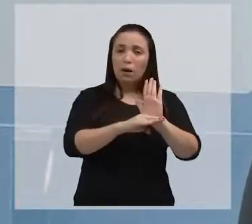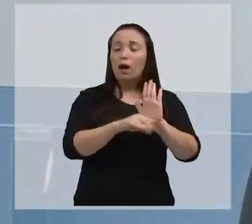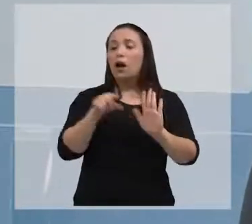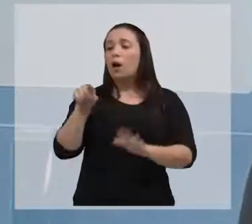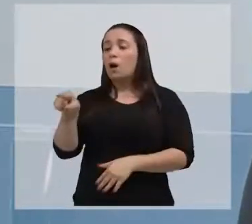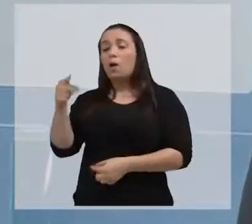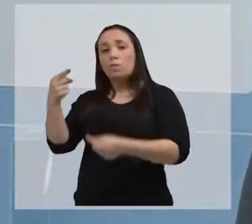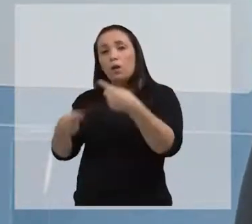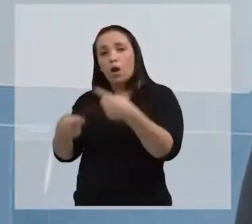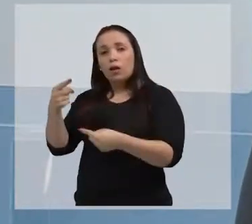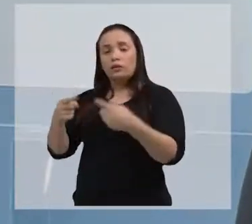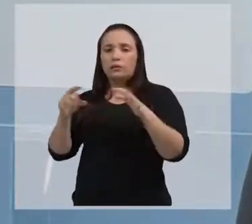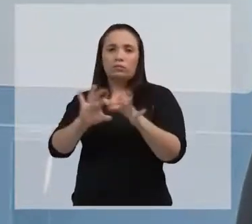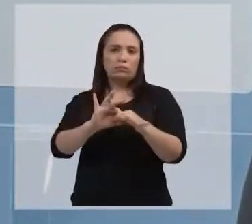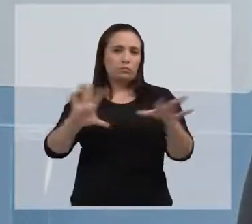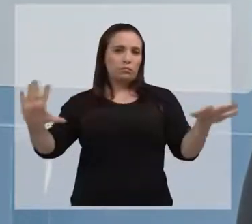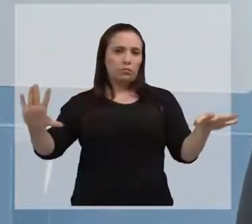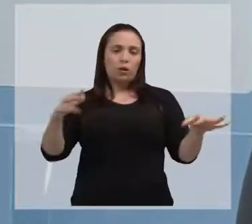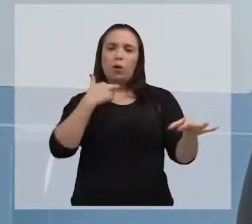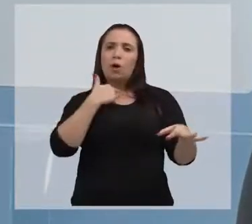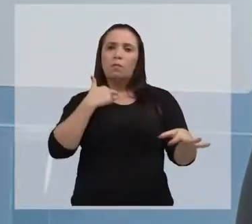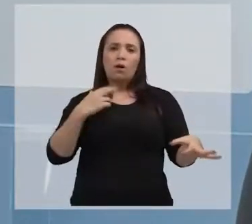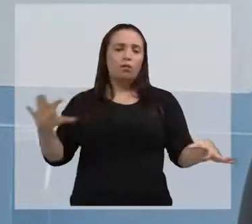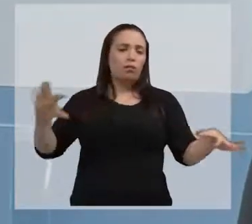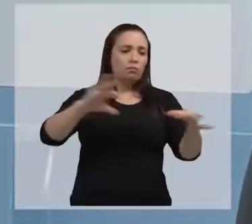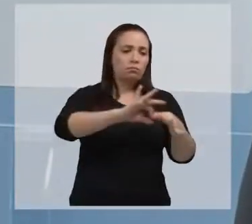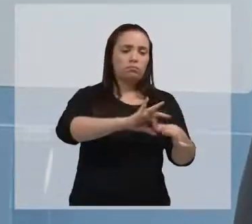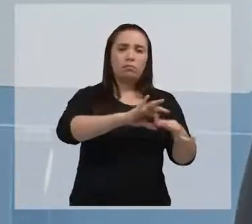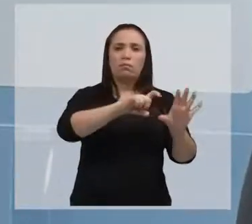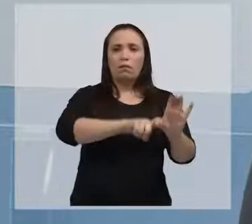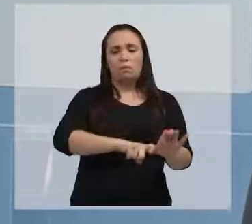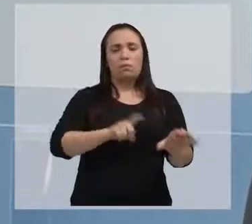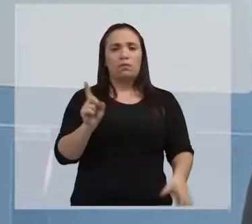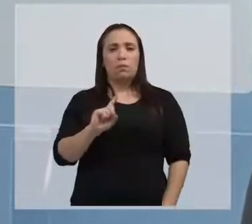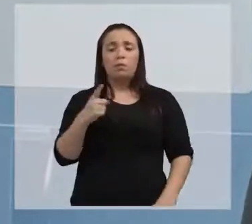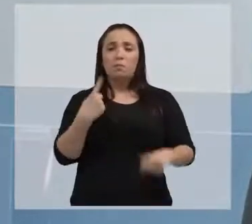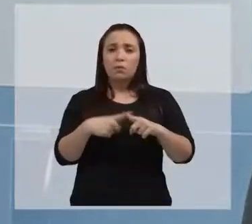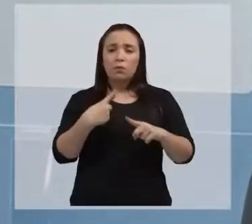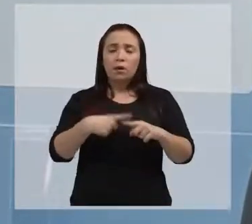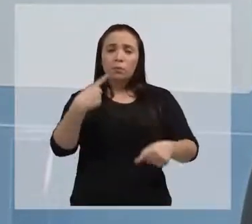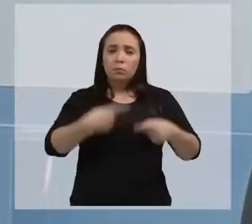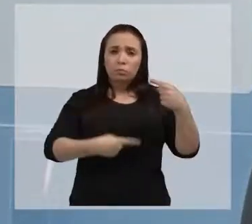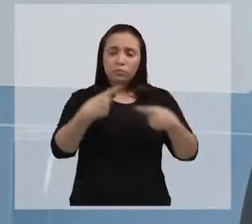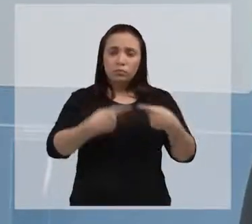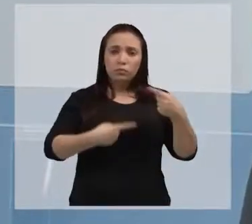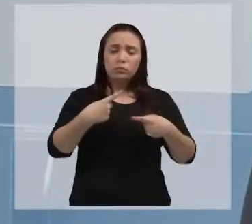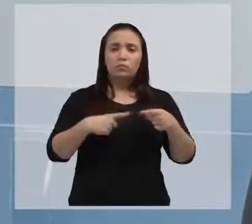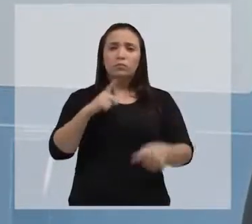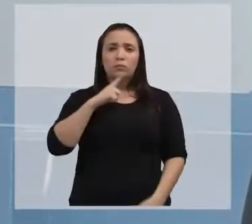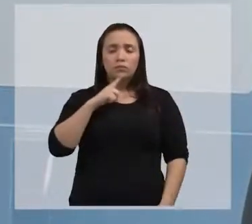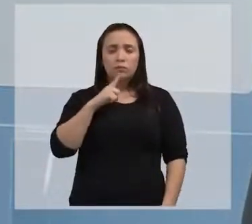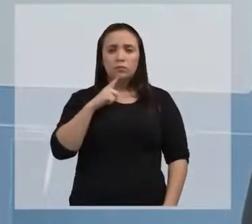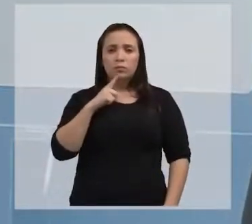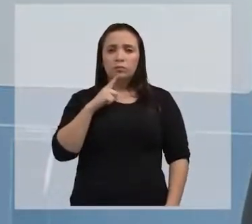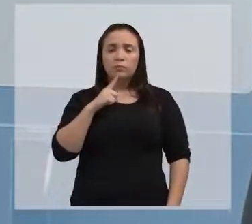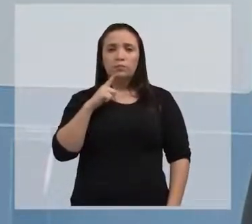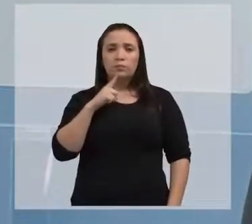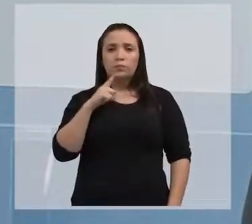politizar a política. Eu estou falando agora o óbvio, porque o que acontece? A política está